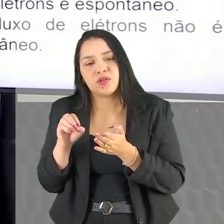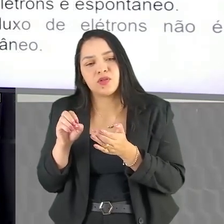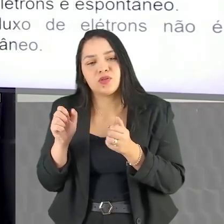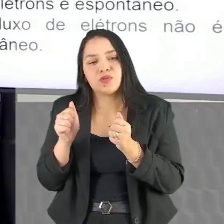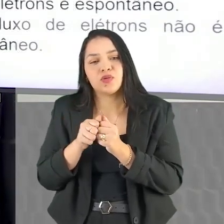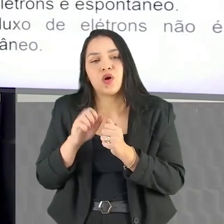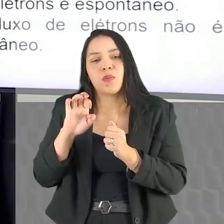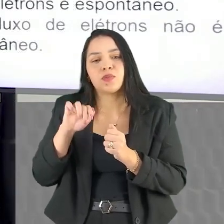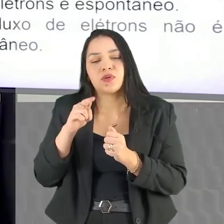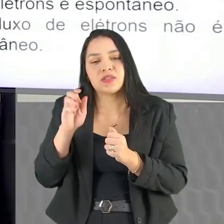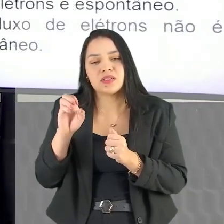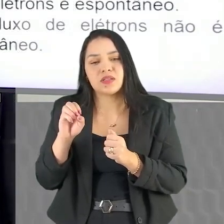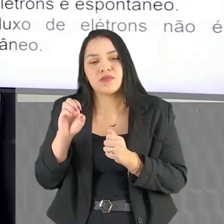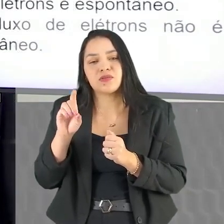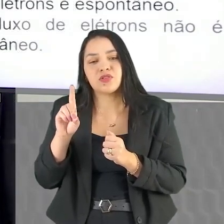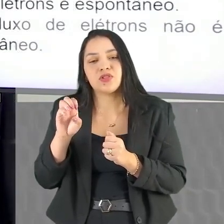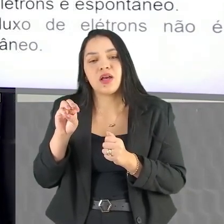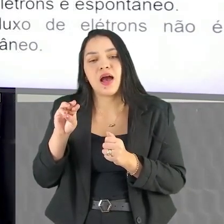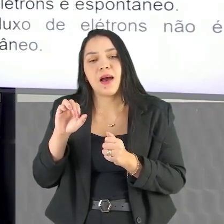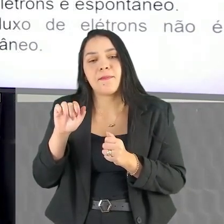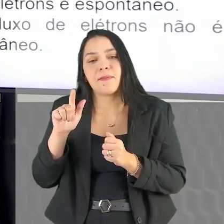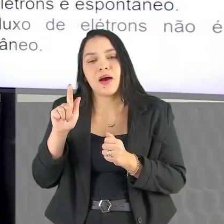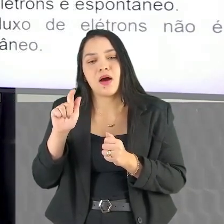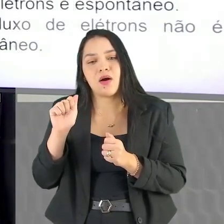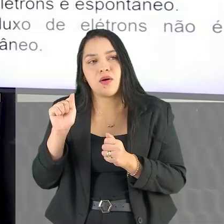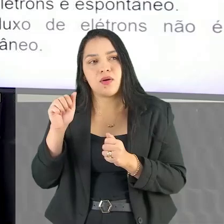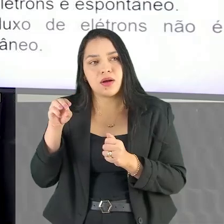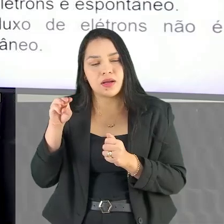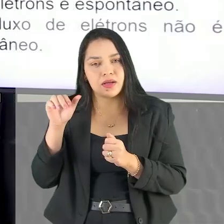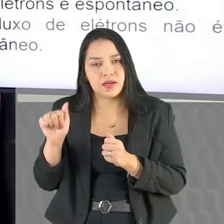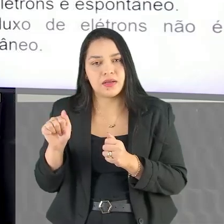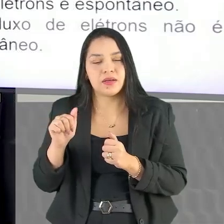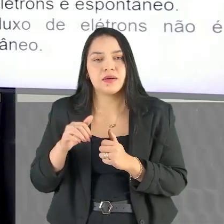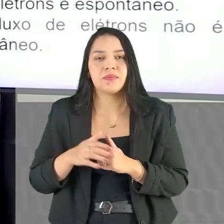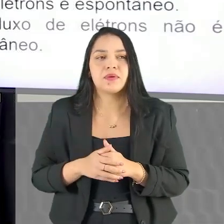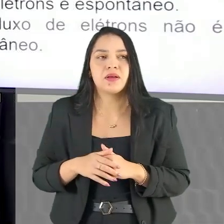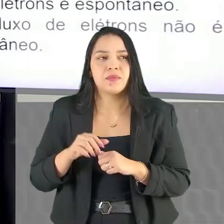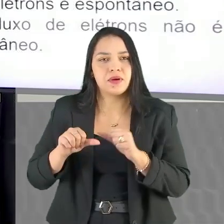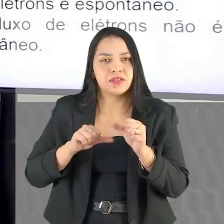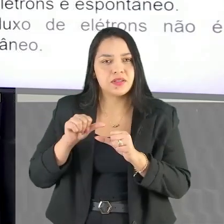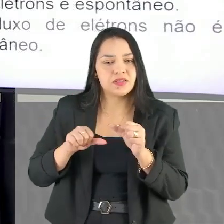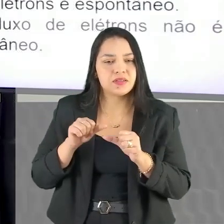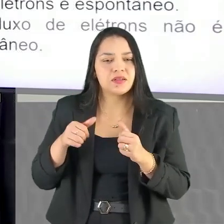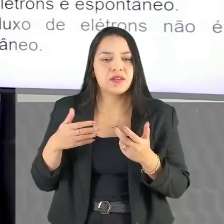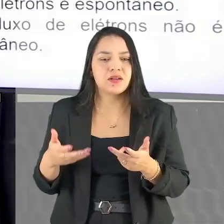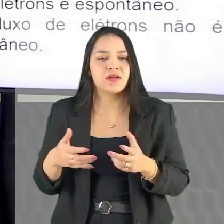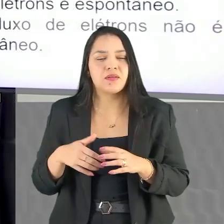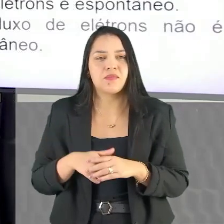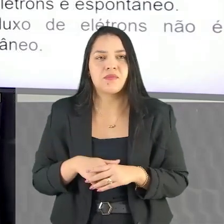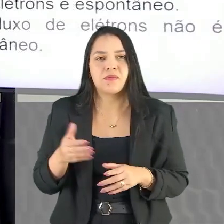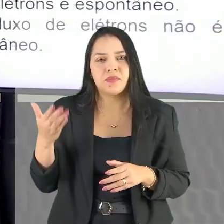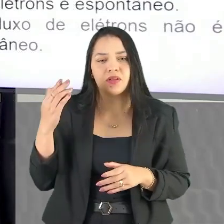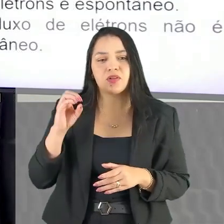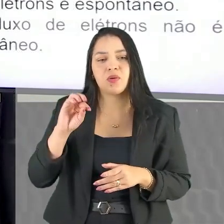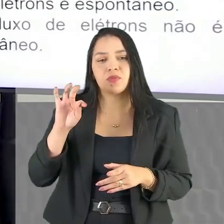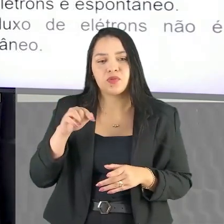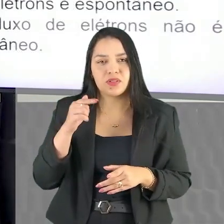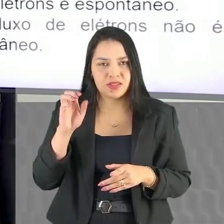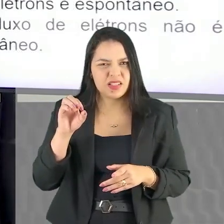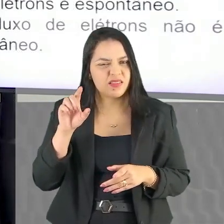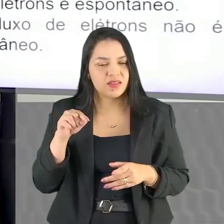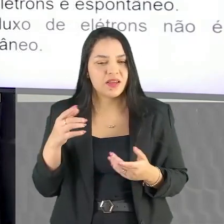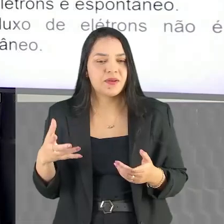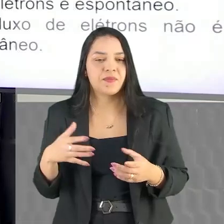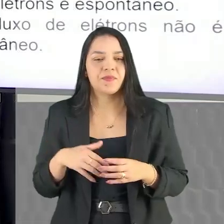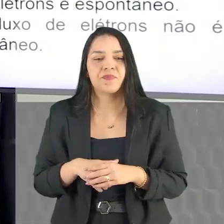colocado em cima de uma obturação, hoje em dia a gente chama de restauração. Ah, fazer uma restauração. Antigamente chamava muito de obturação,